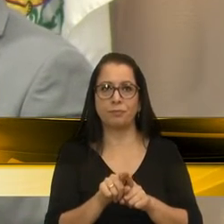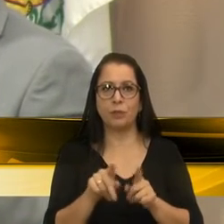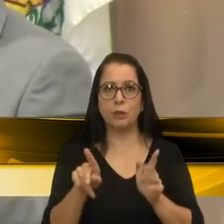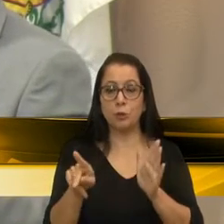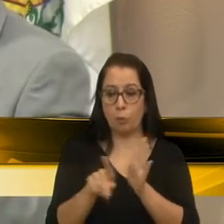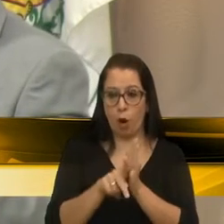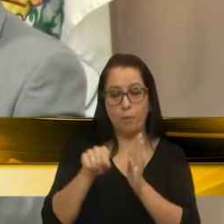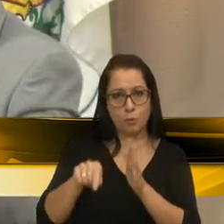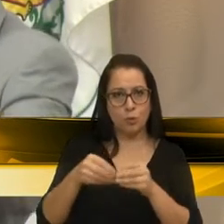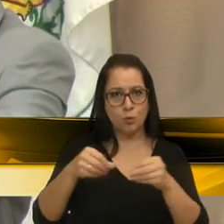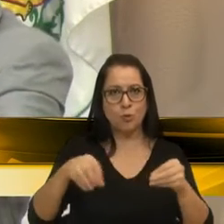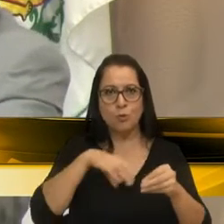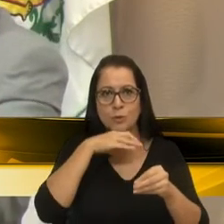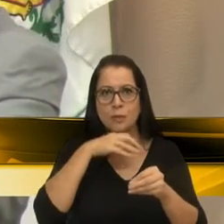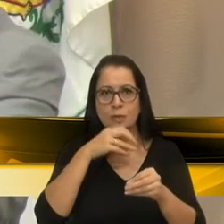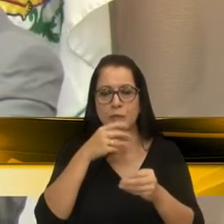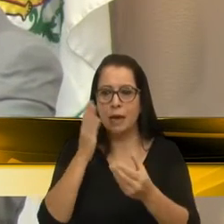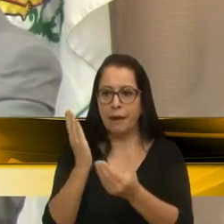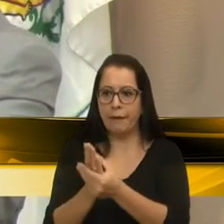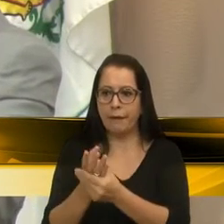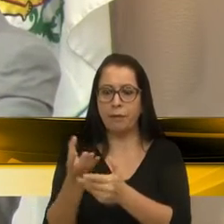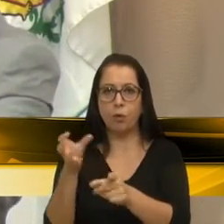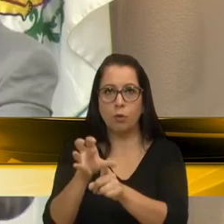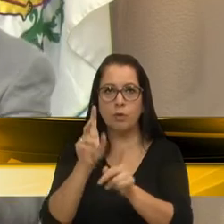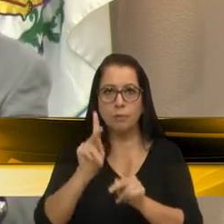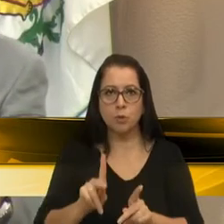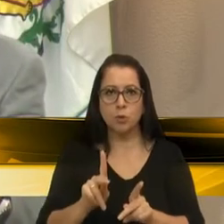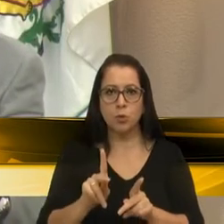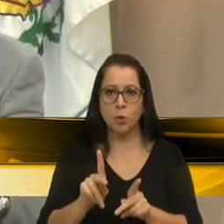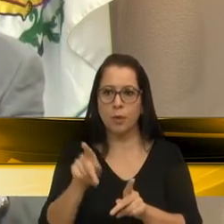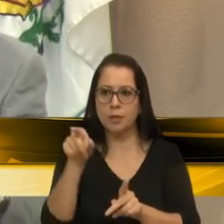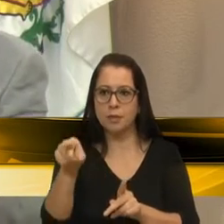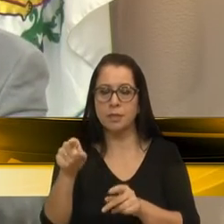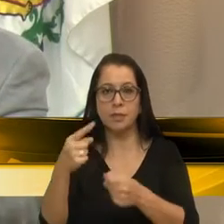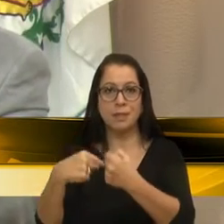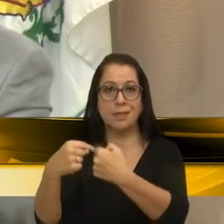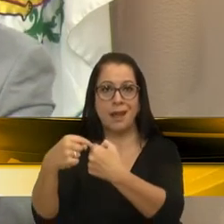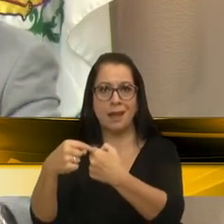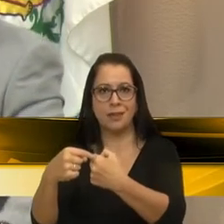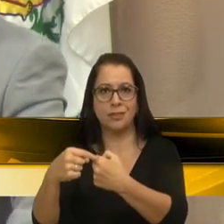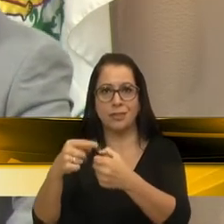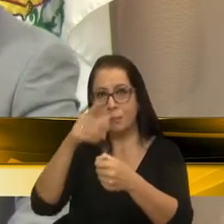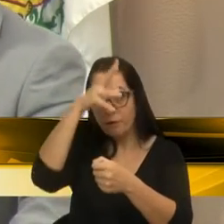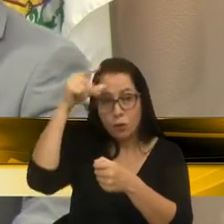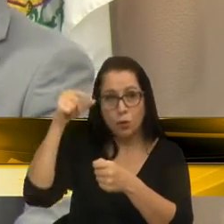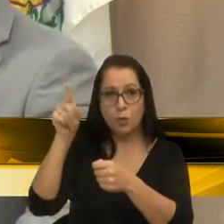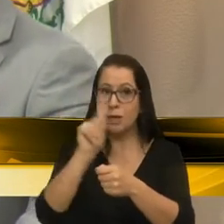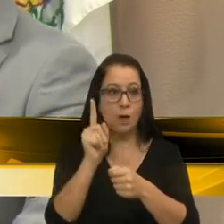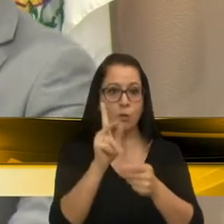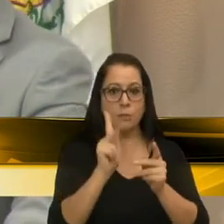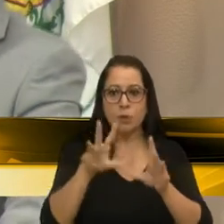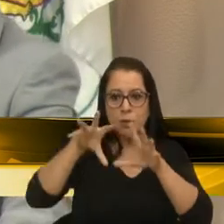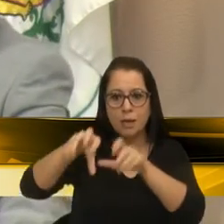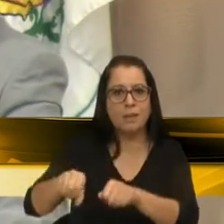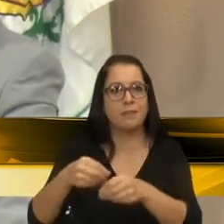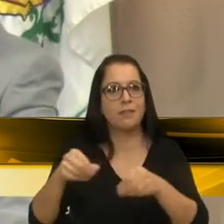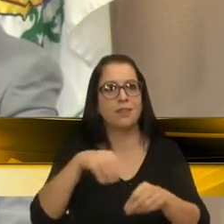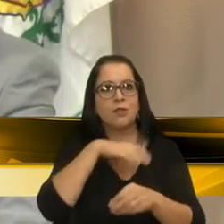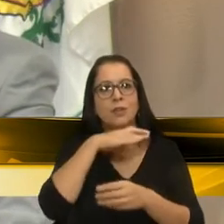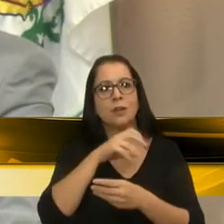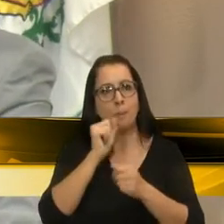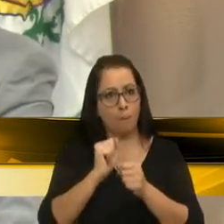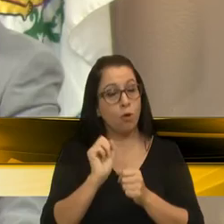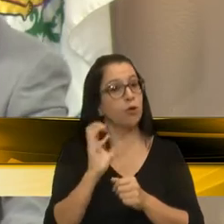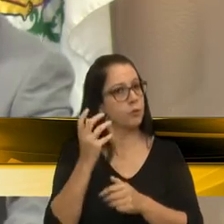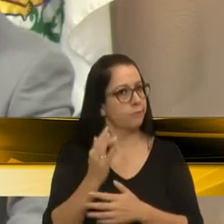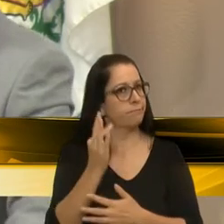das terras entrem contra os entes. Permite uma parte, vereador Felipe. E não contra os invasores. Então, são situações que podem vir a acontecer logo aí na